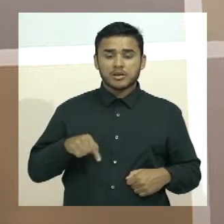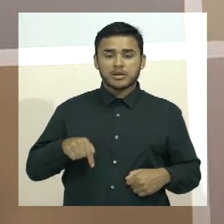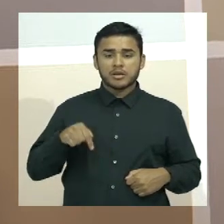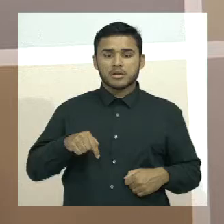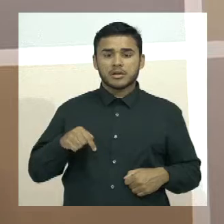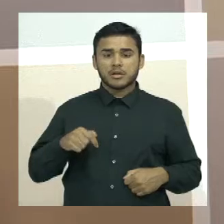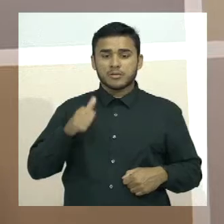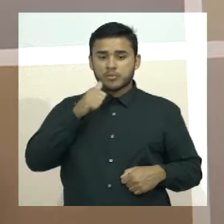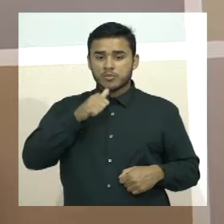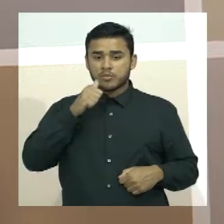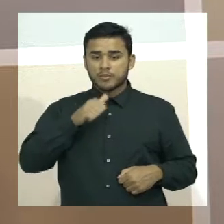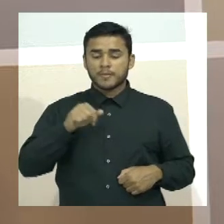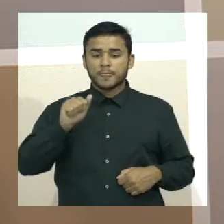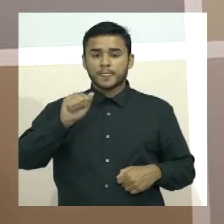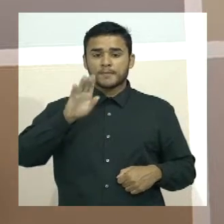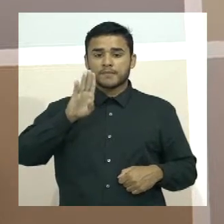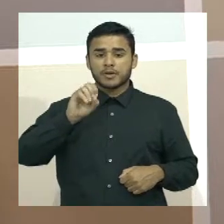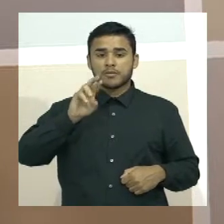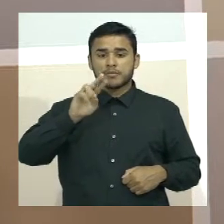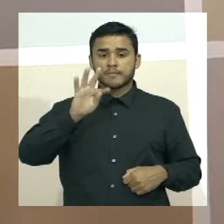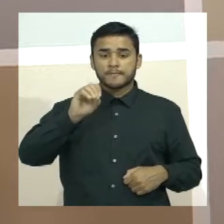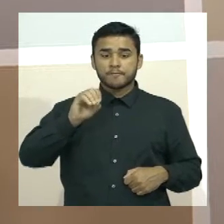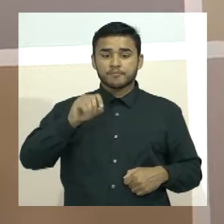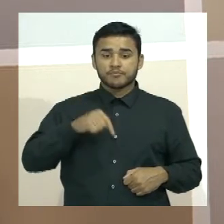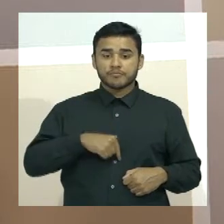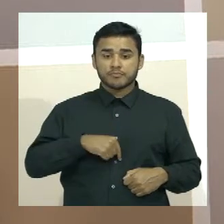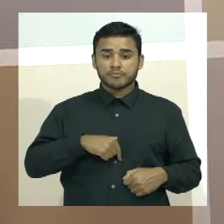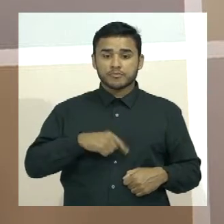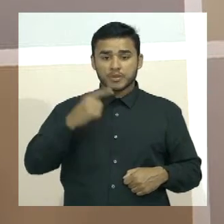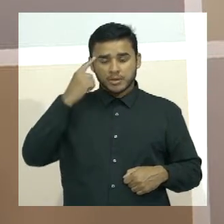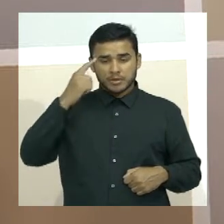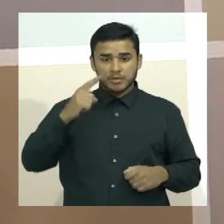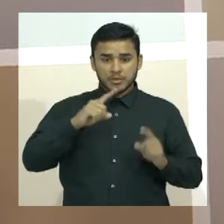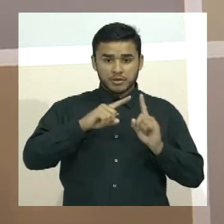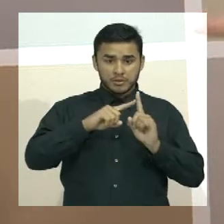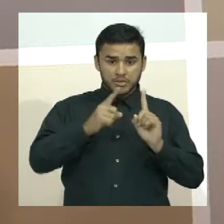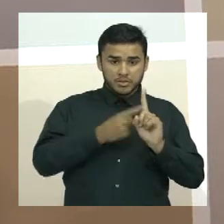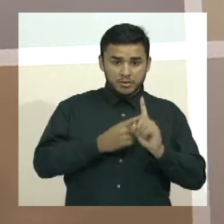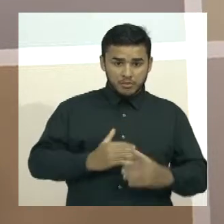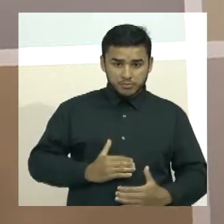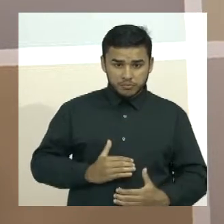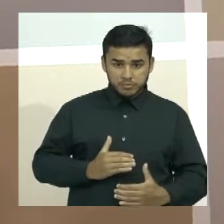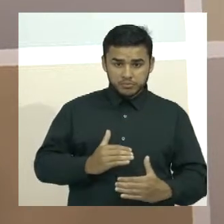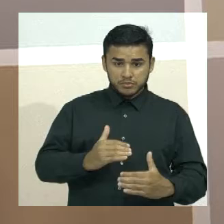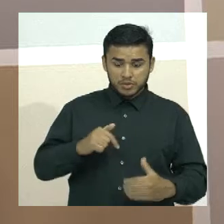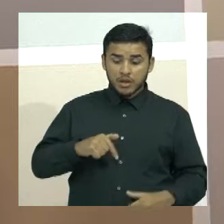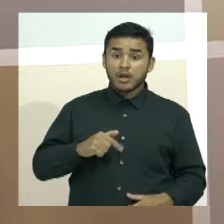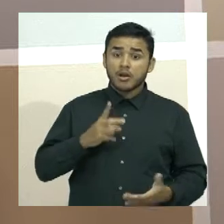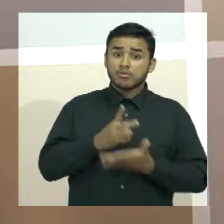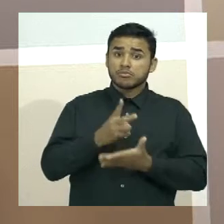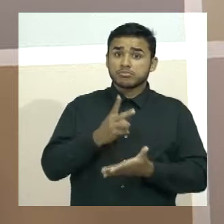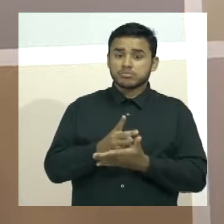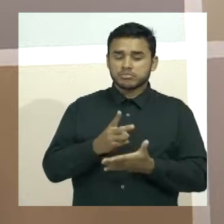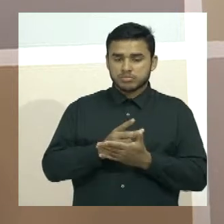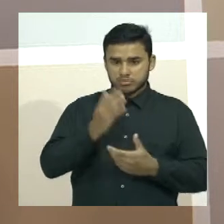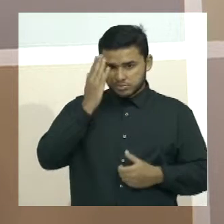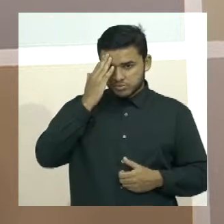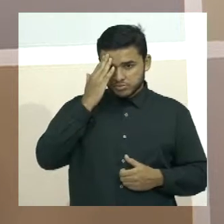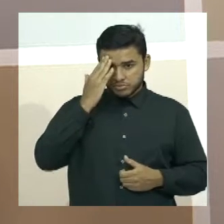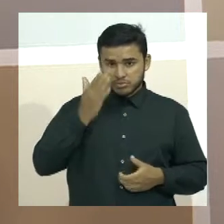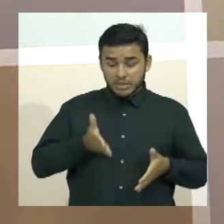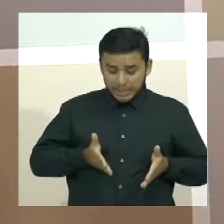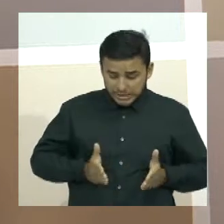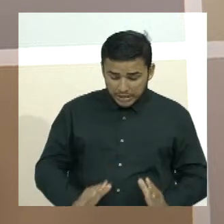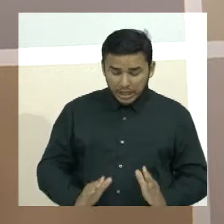mãe está em risco de vida. Você não aborta, você não mata o bebê. Você interrompe a gestação e faz de tudo para que ele sobreviva. Quando você retira aquele bebezinho